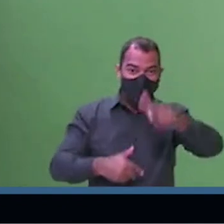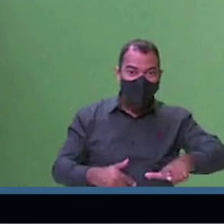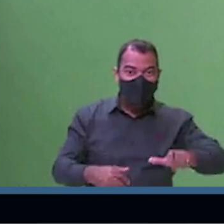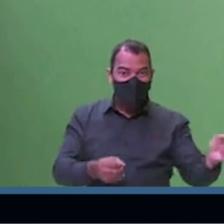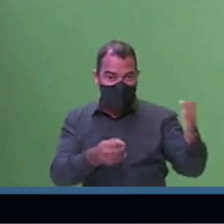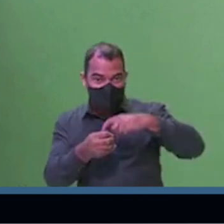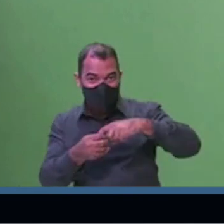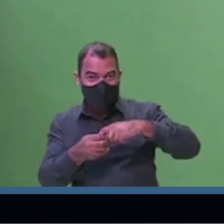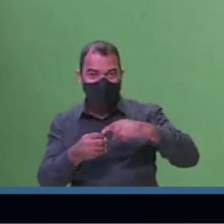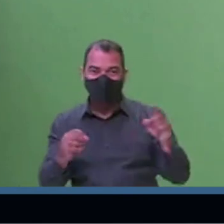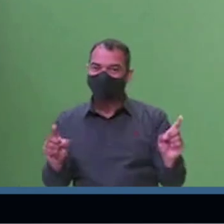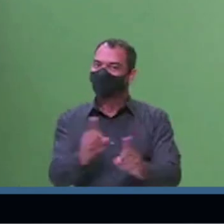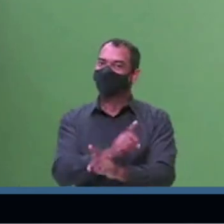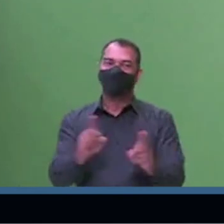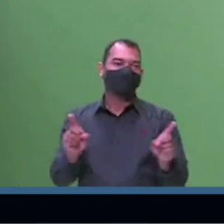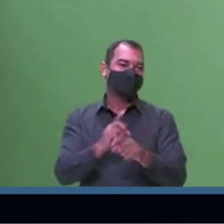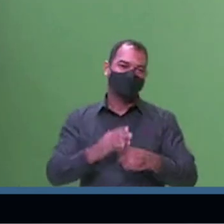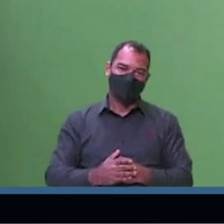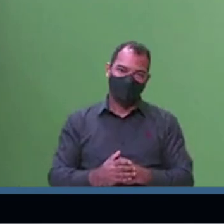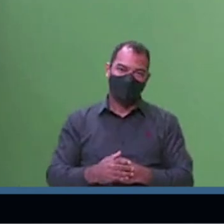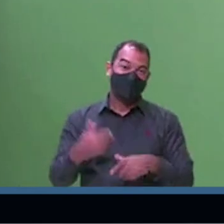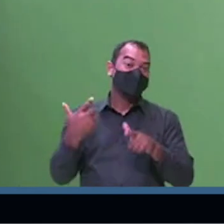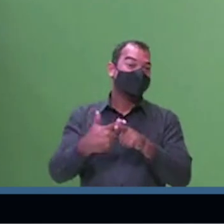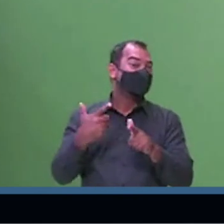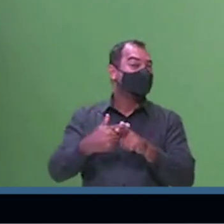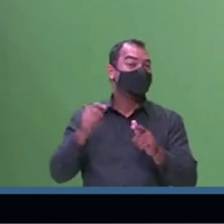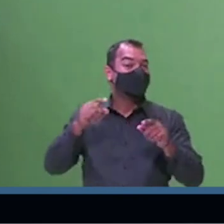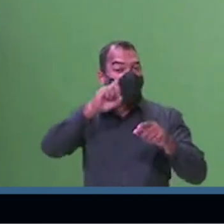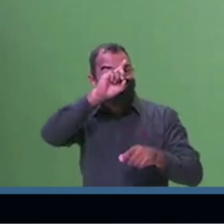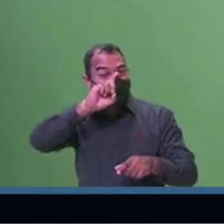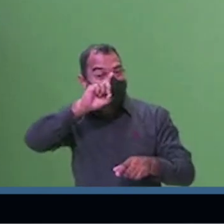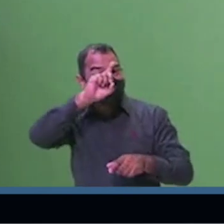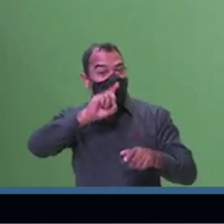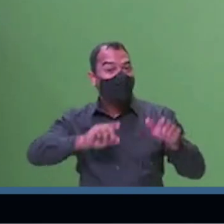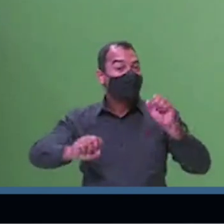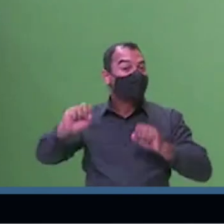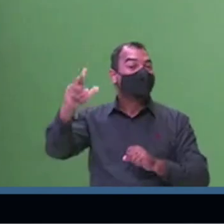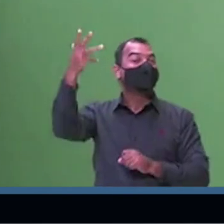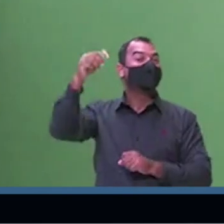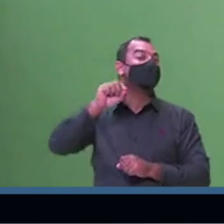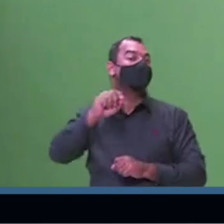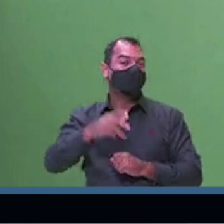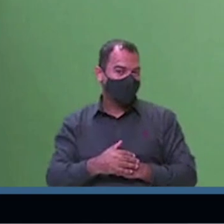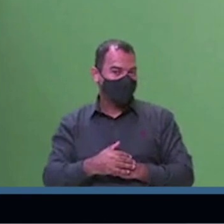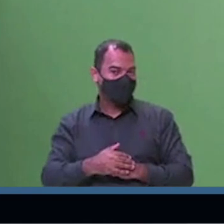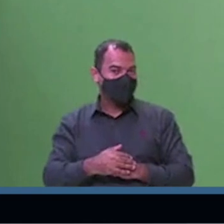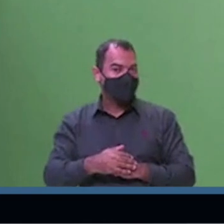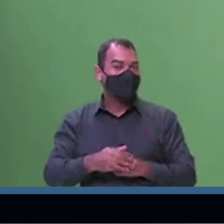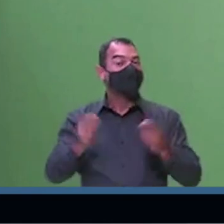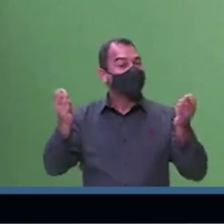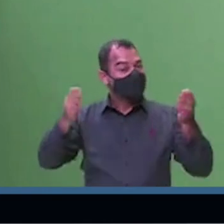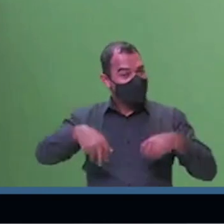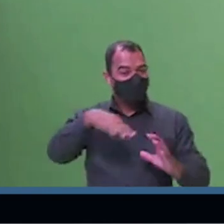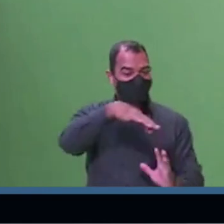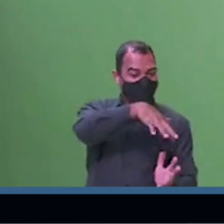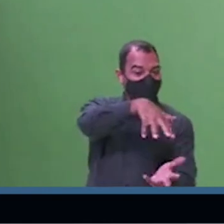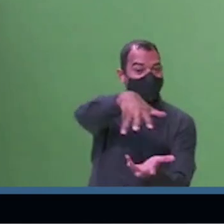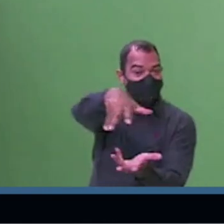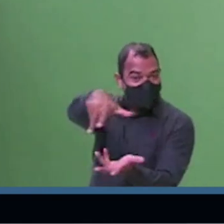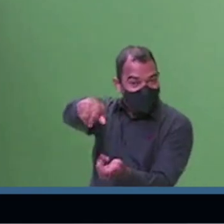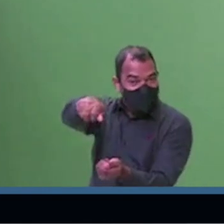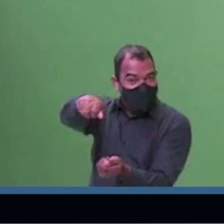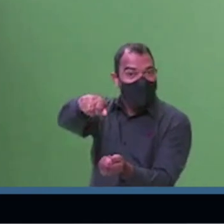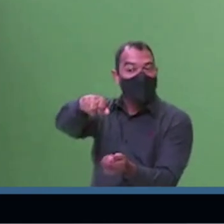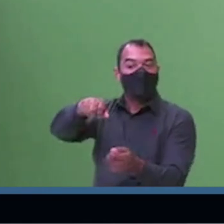acontecer aqui no estado do Mato Grosso do Sul ou no Brasil o que está acontecendo em várias partes do mundo, principalmente